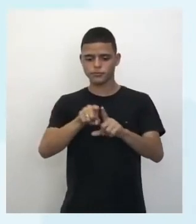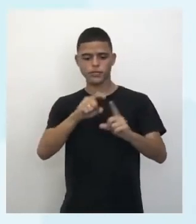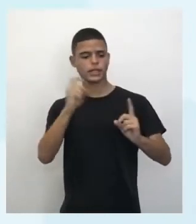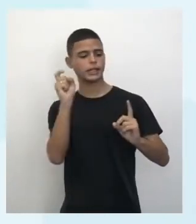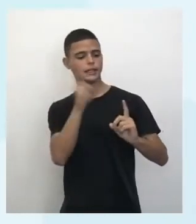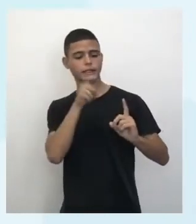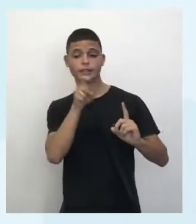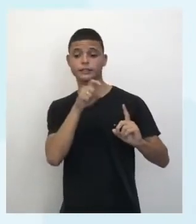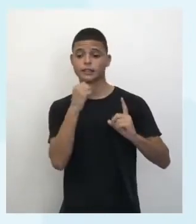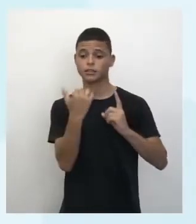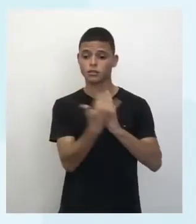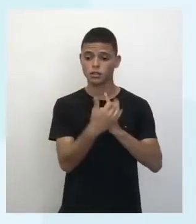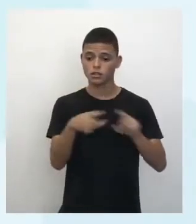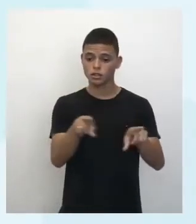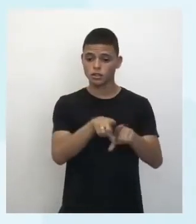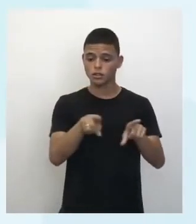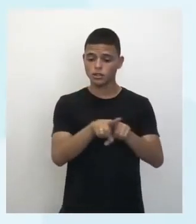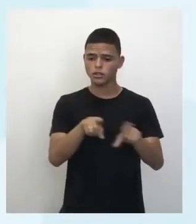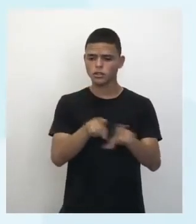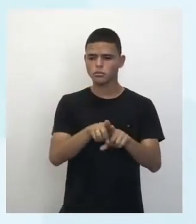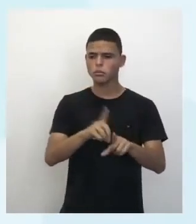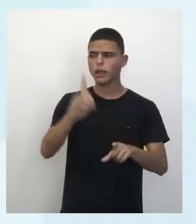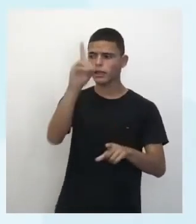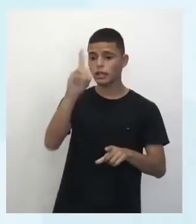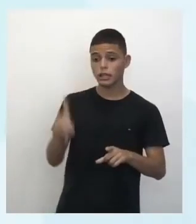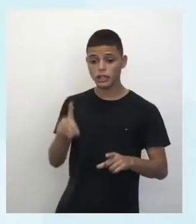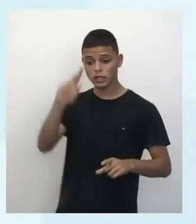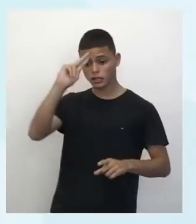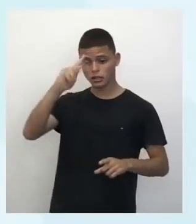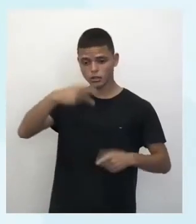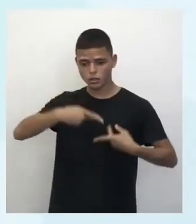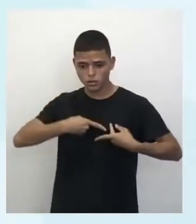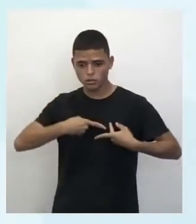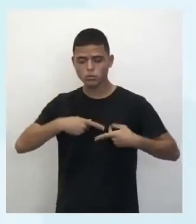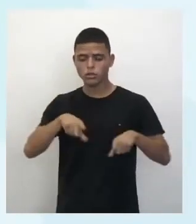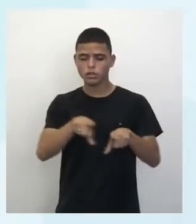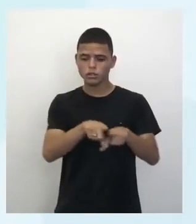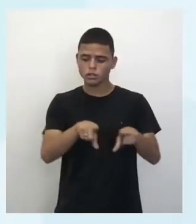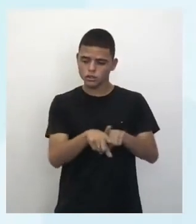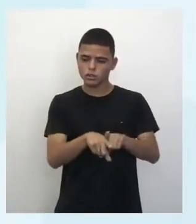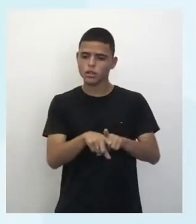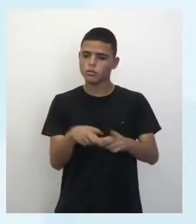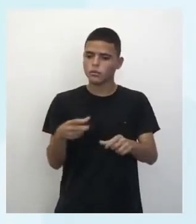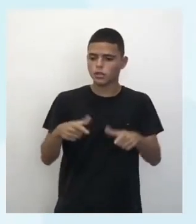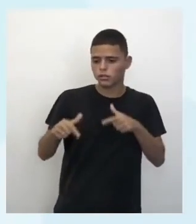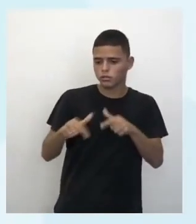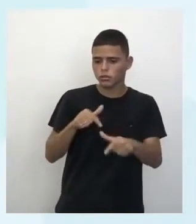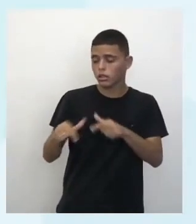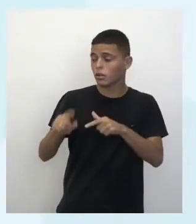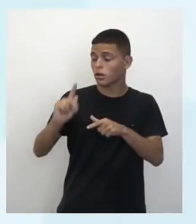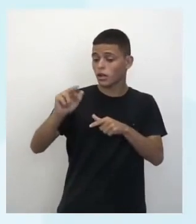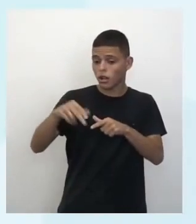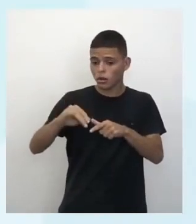Humanos, do Departamento de Psicologia Social e do Trabalho do Instituto de Psicologia da